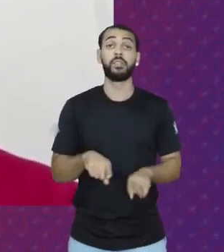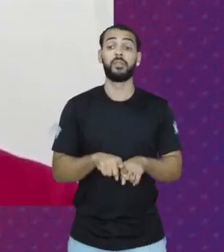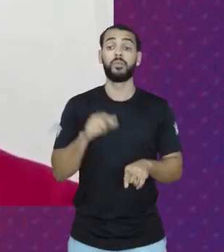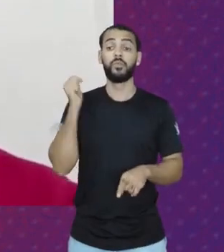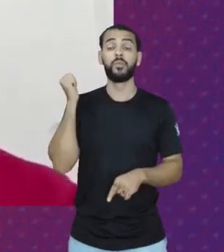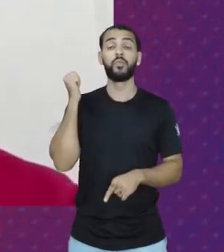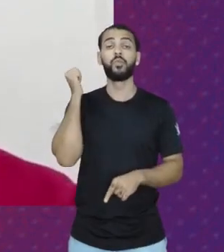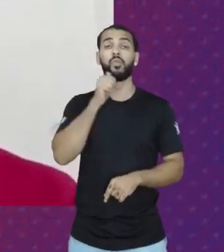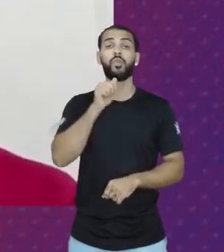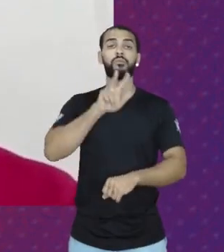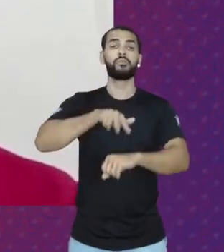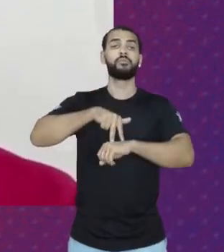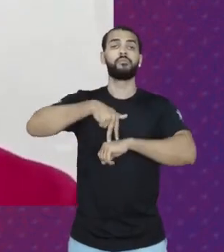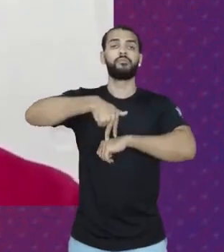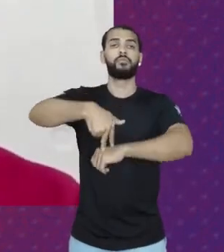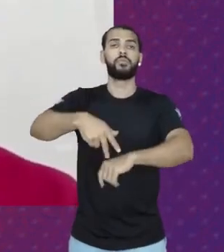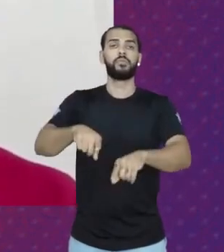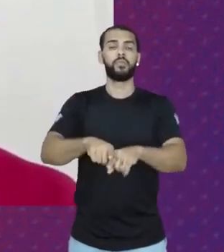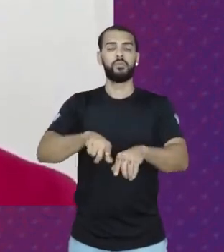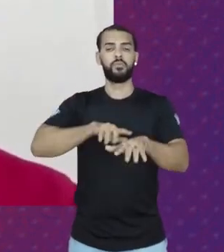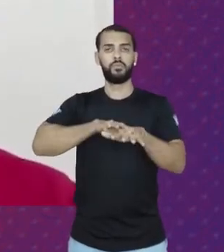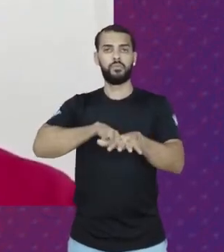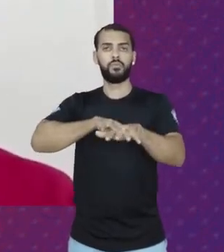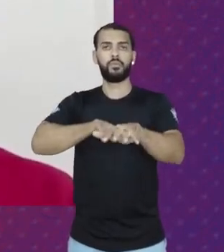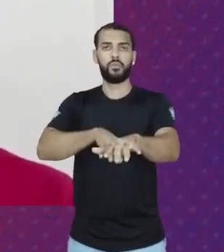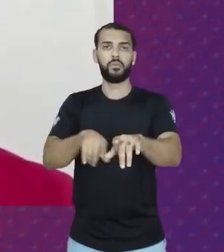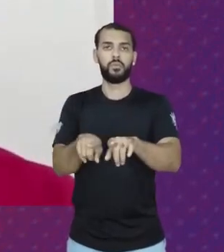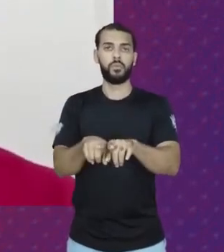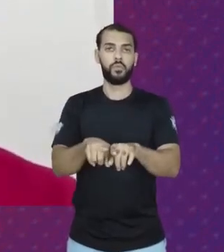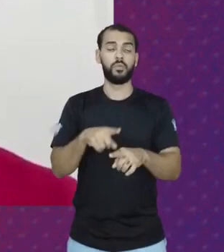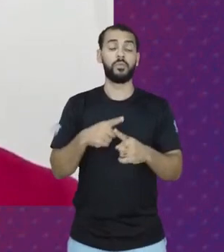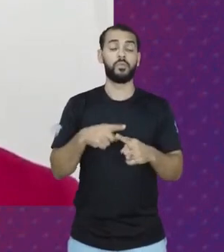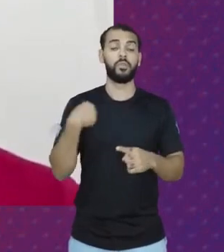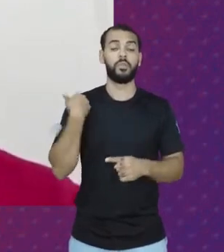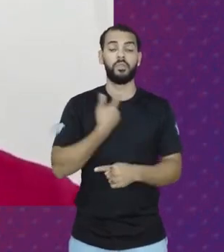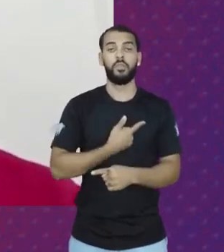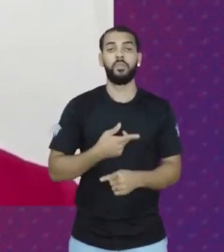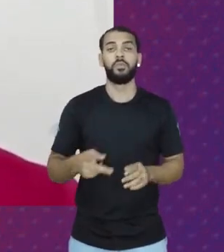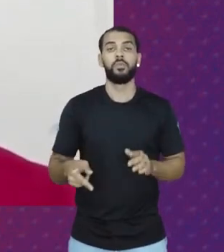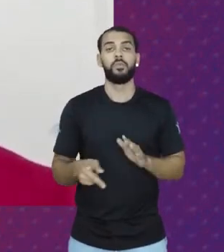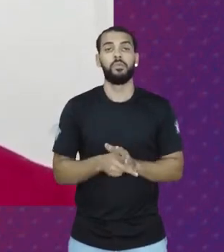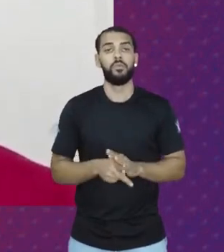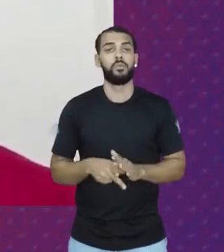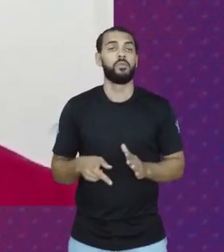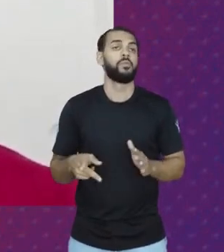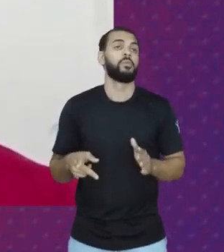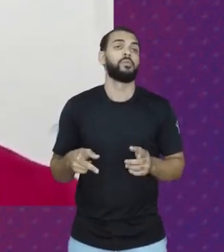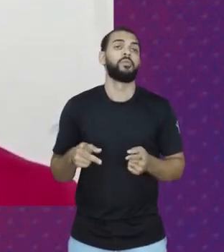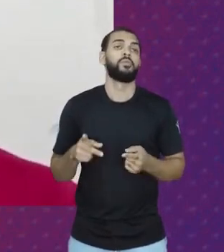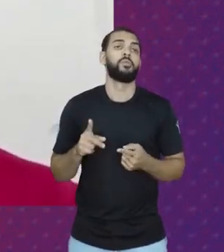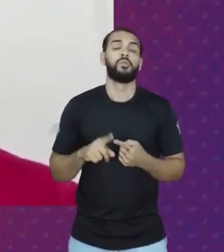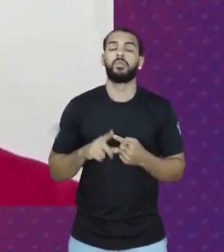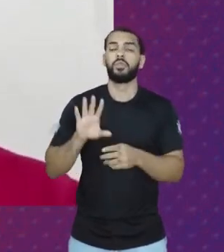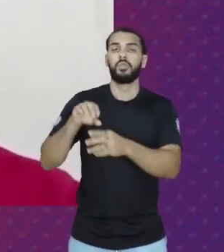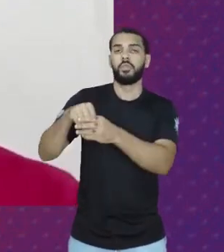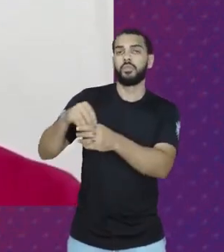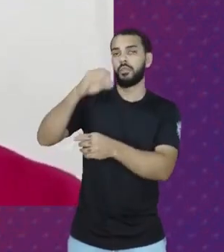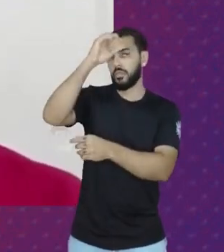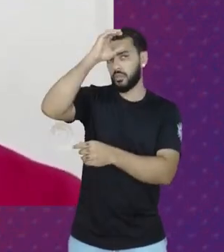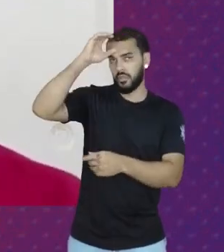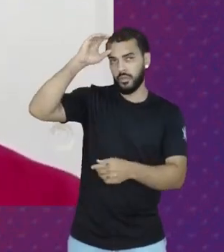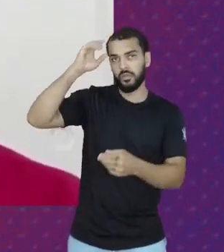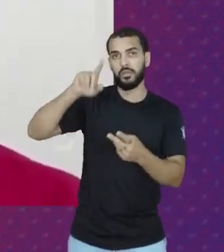frente de todo o processo. Maioria que somos nas direções de sindicatos, nas câmaras municipais,